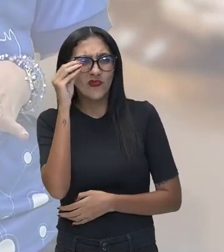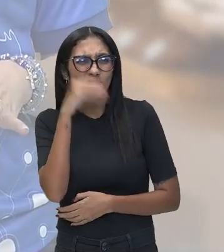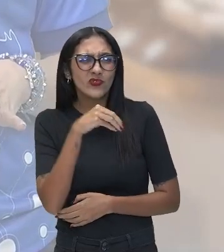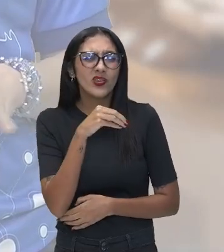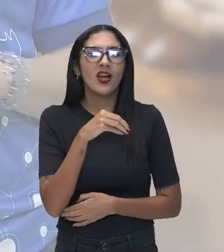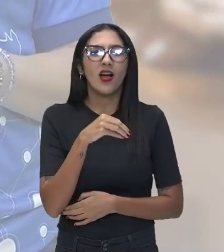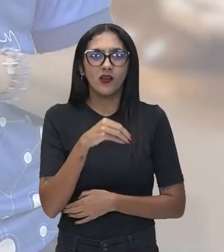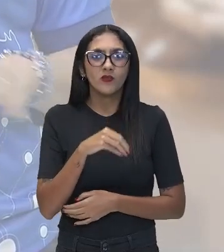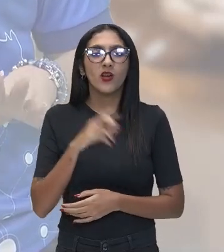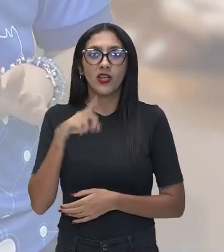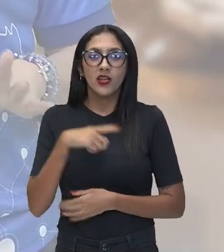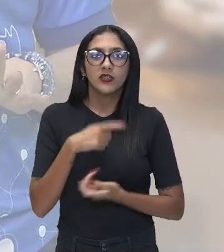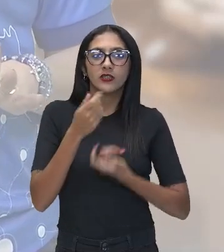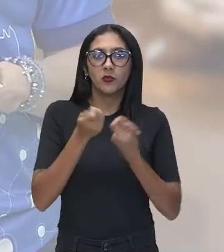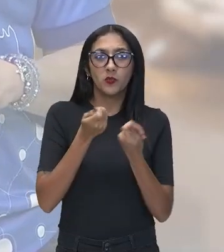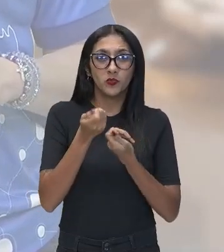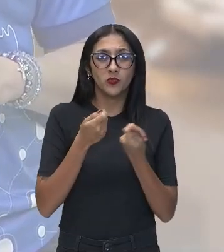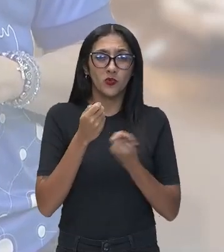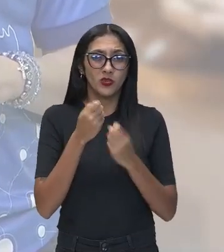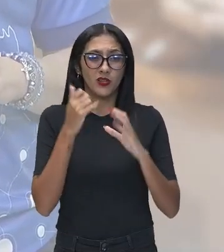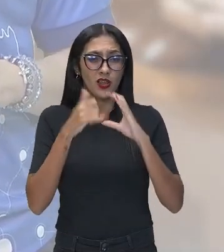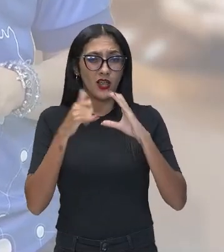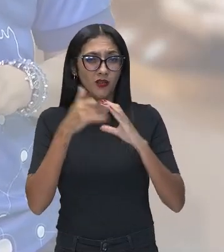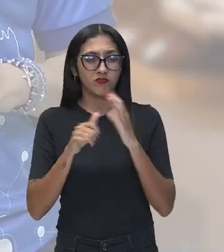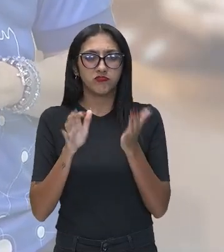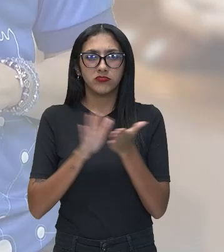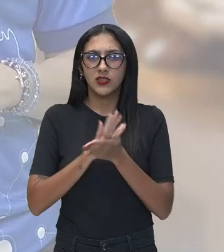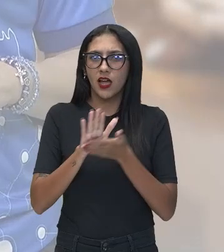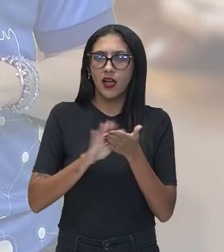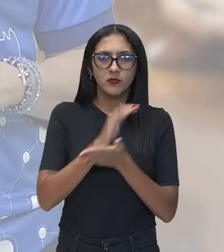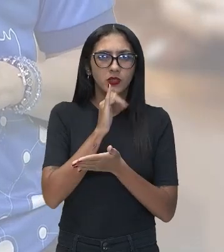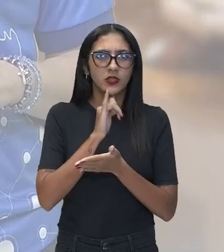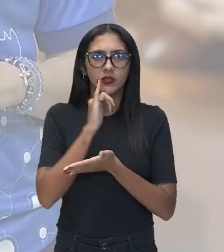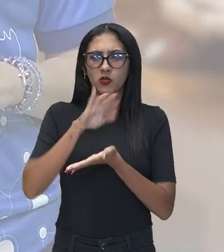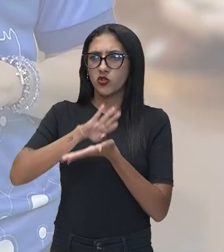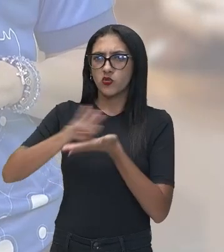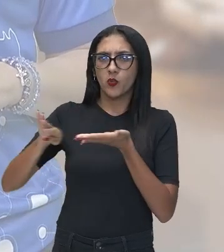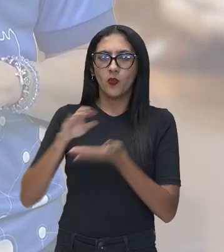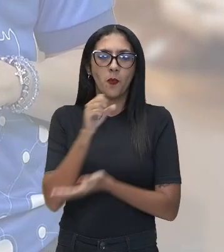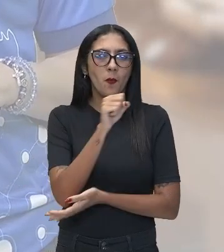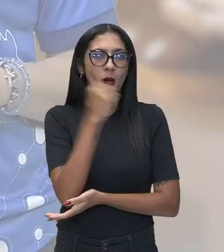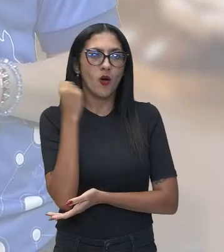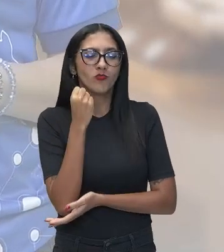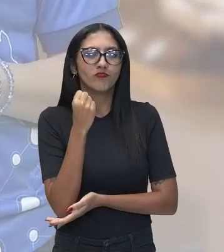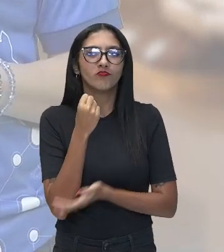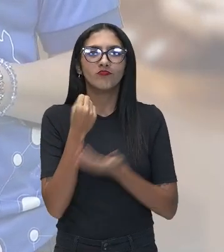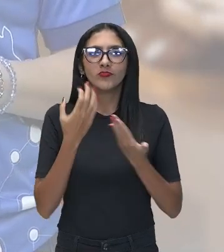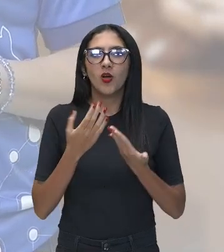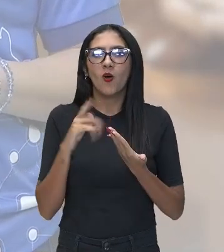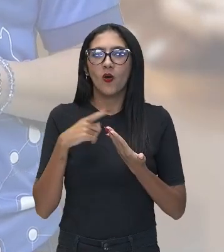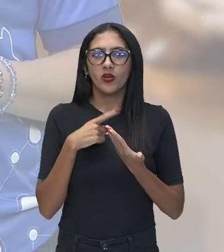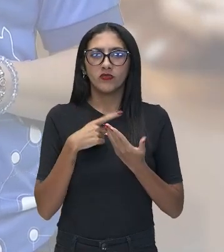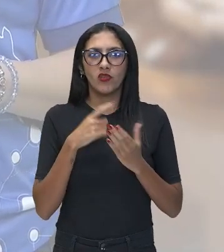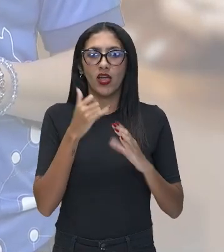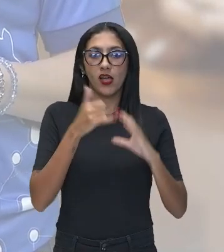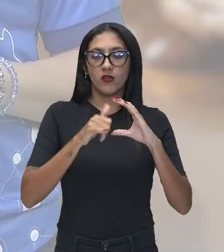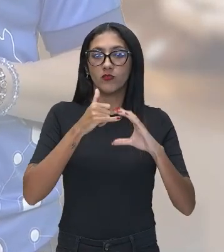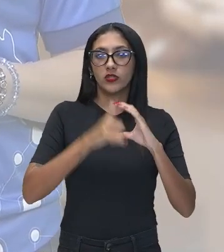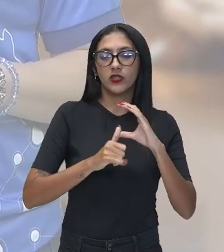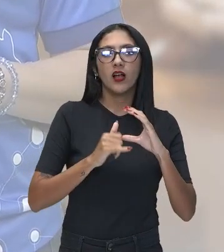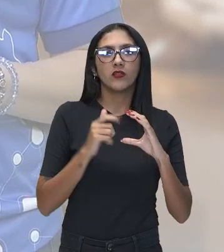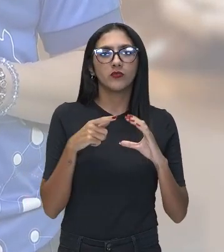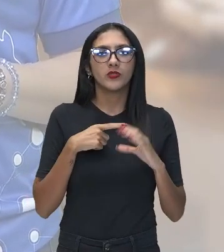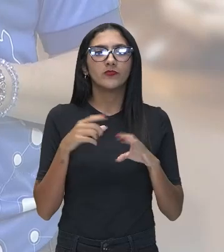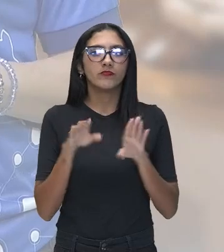muito radical que você exclui ali, eu vou tirar o pão. Só que quando a gente fala de carboidrato, a gente está falando aí também